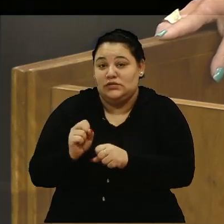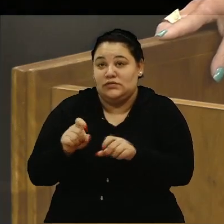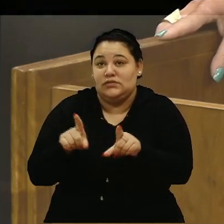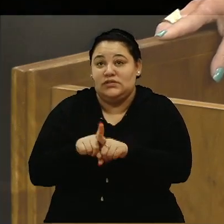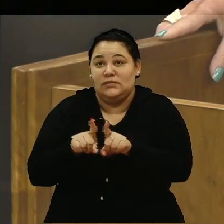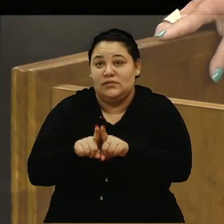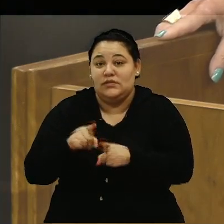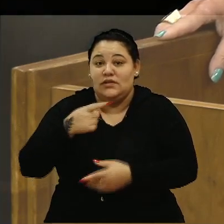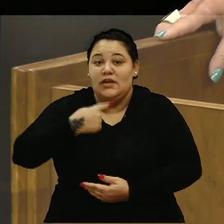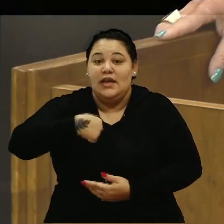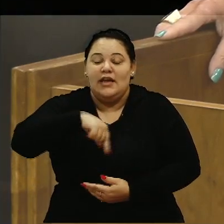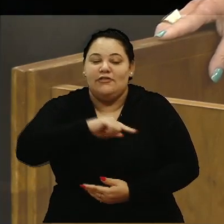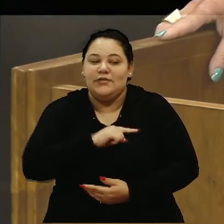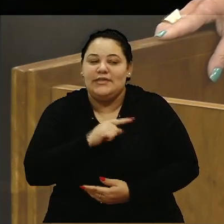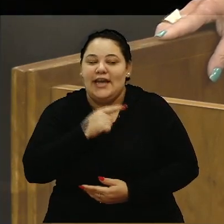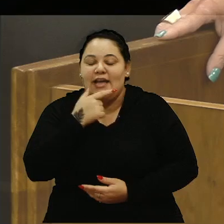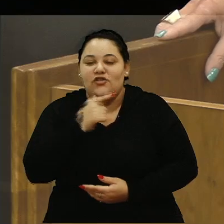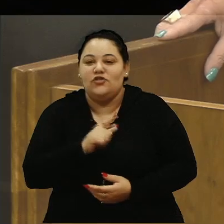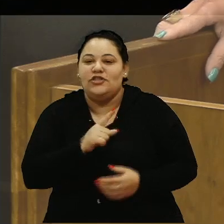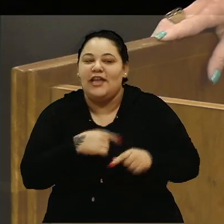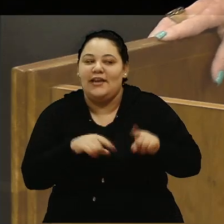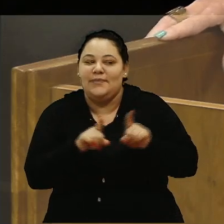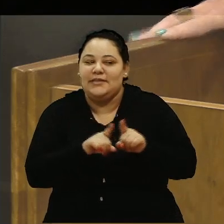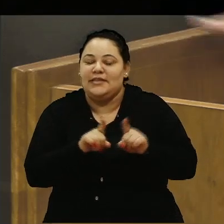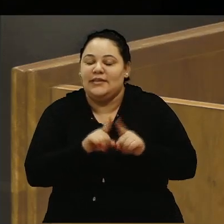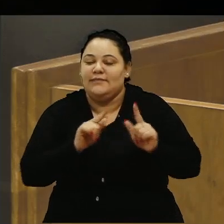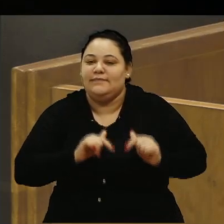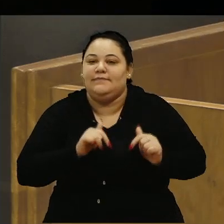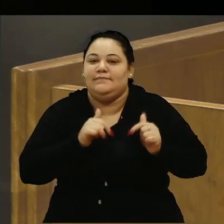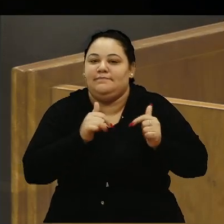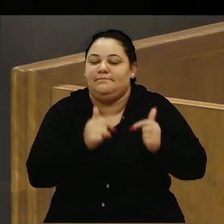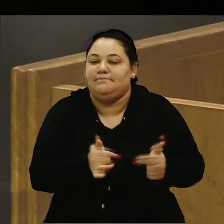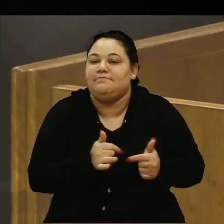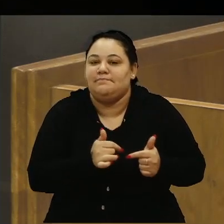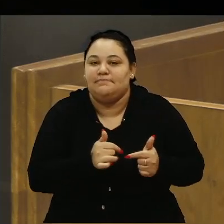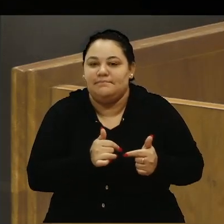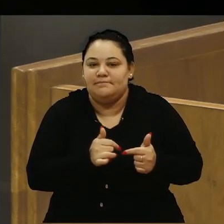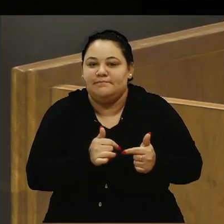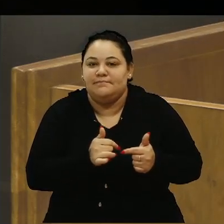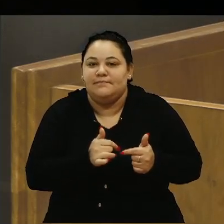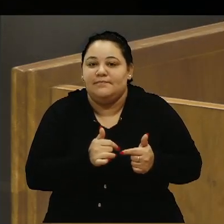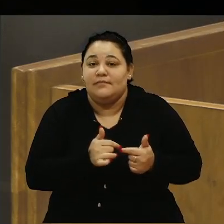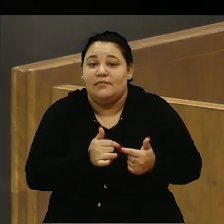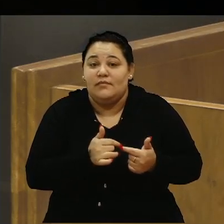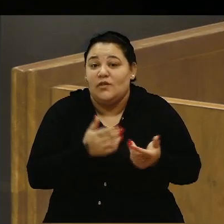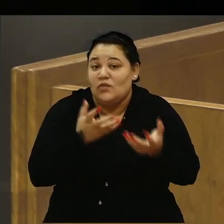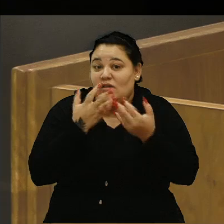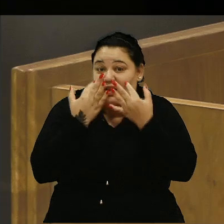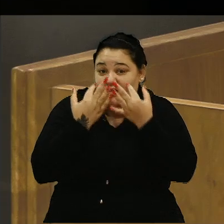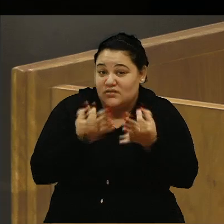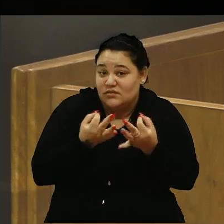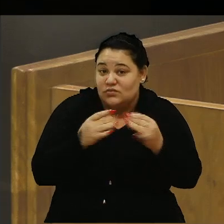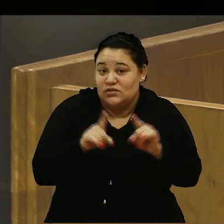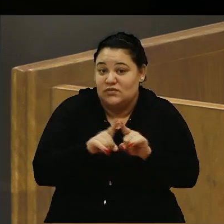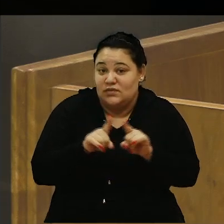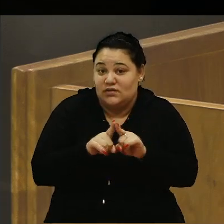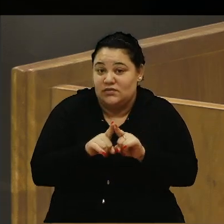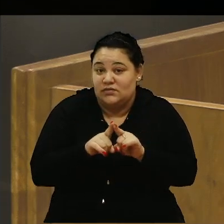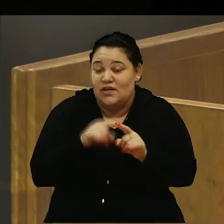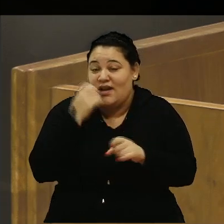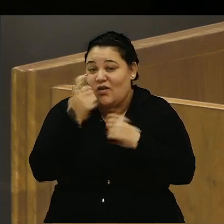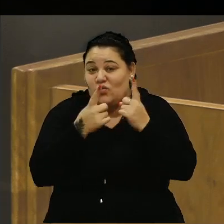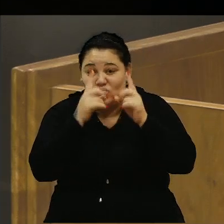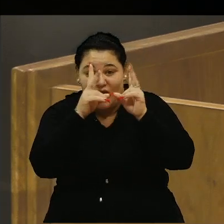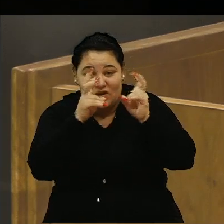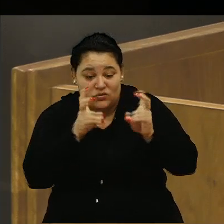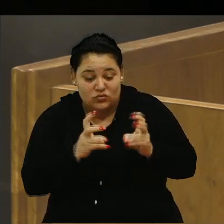na punição, que é o fim do ato. E, nesse sentido, eu quero chamar a atenção para alguns assuntos